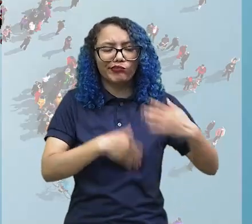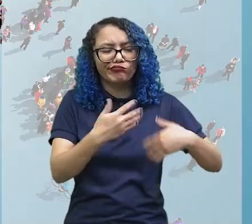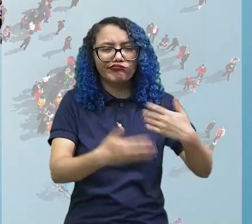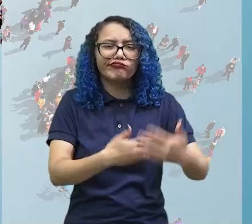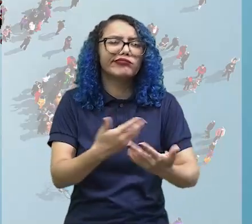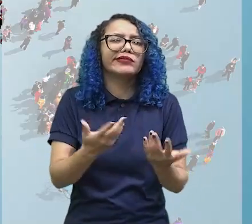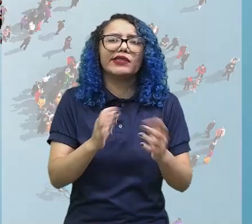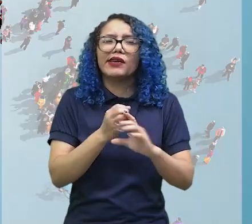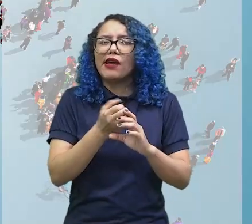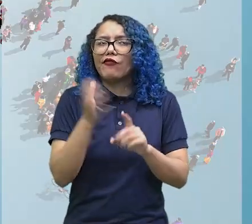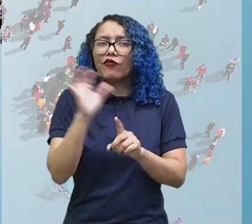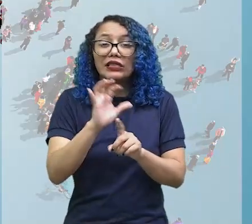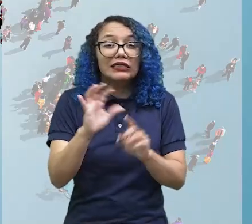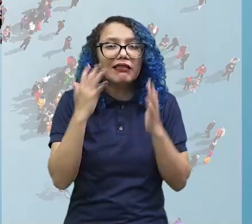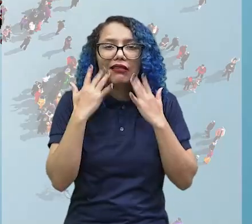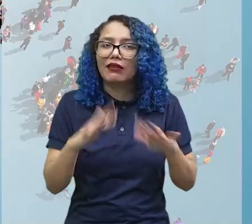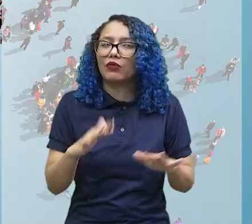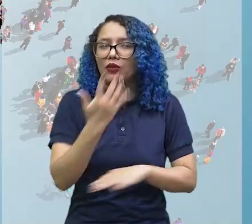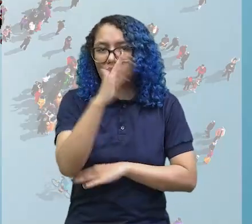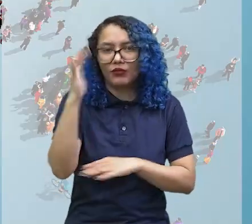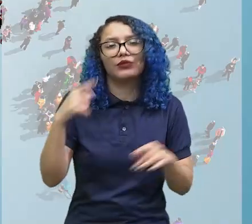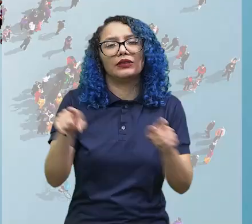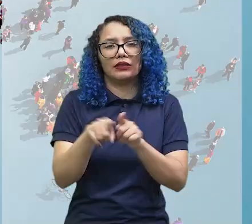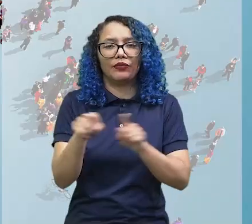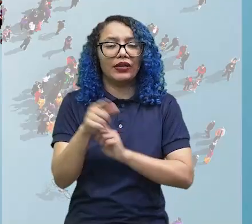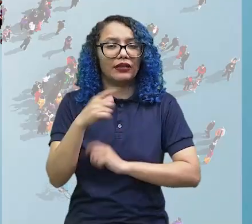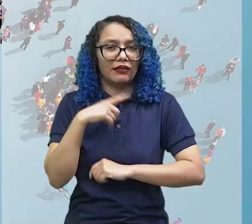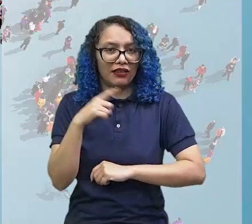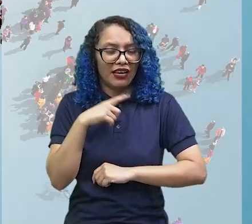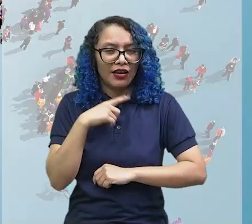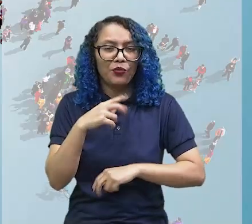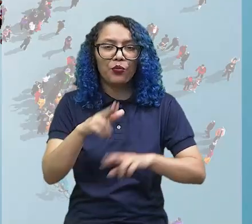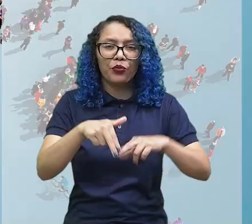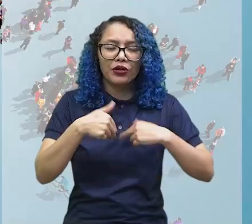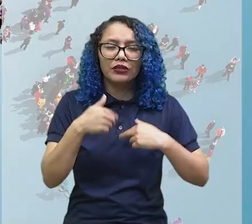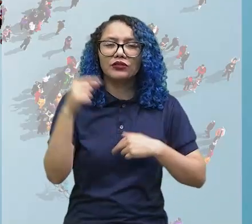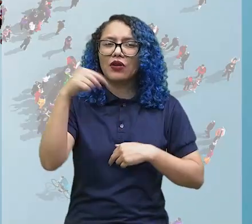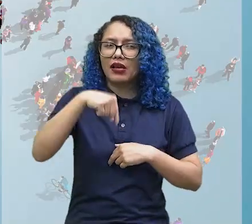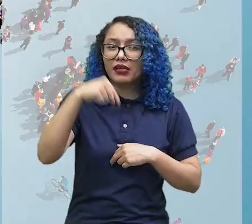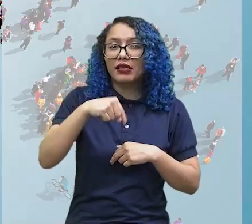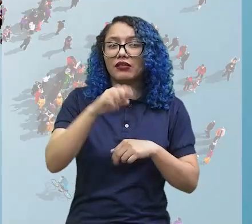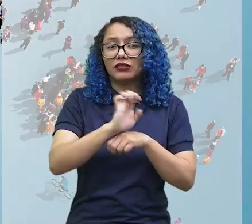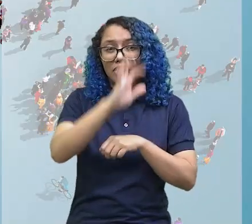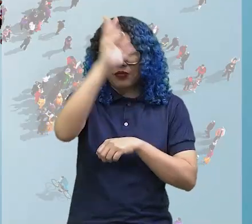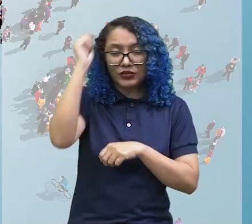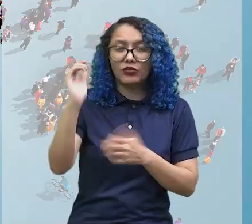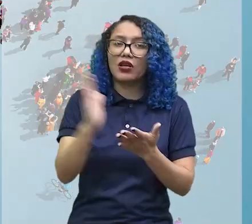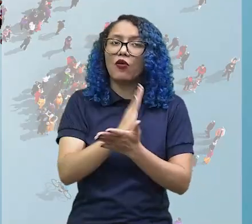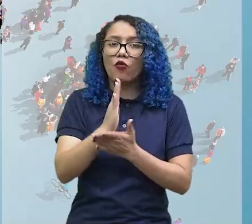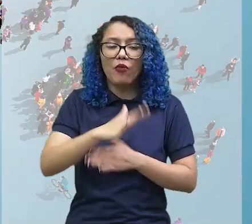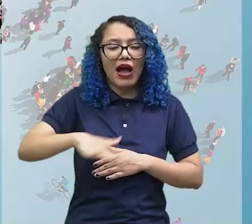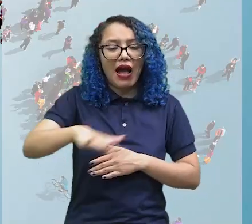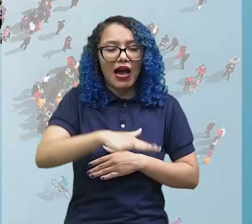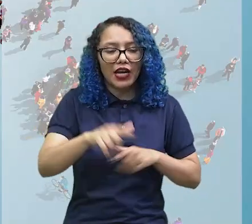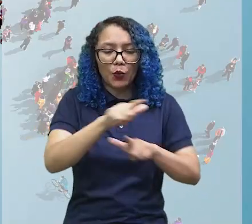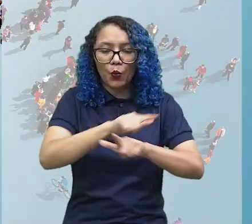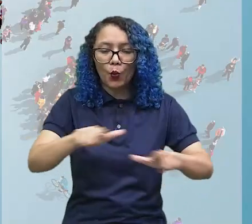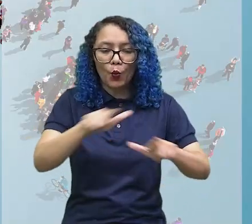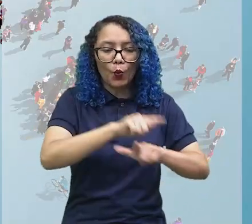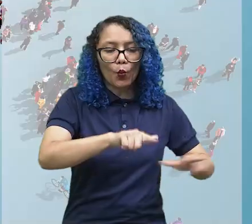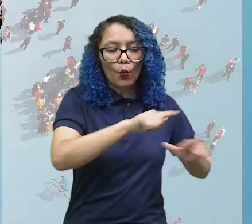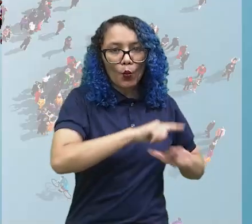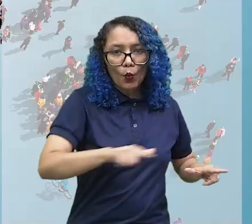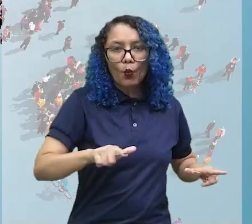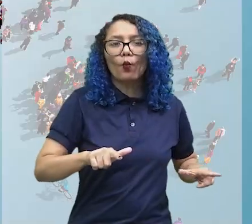processos naturais, tá? Então, a gente observa no estado do Amazonas esses vazios demográficos por conta da sua